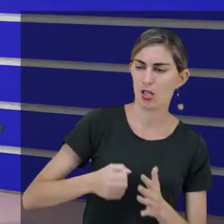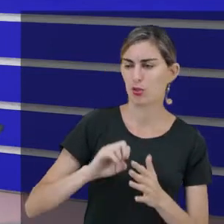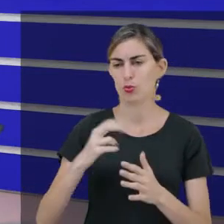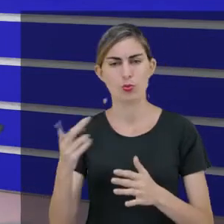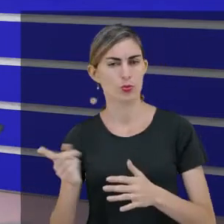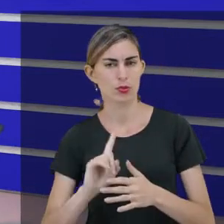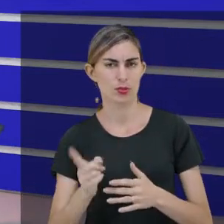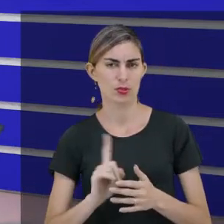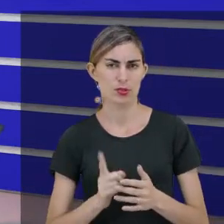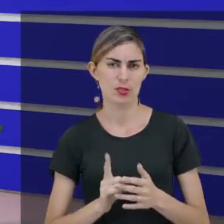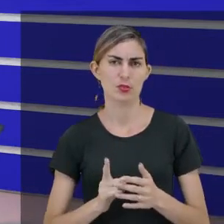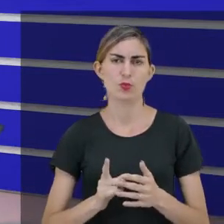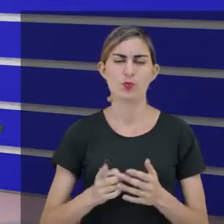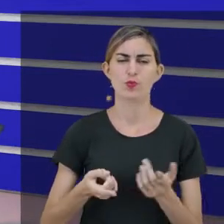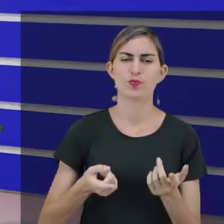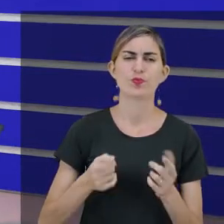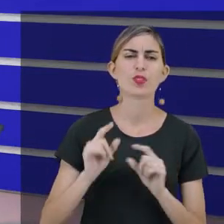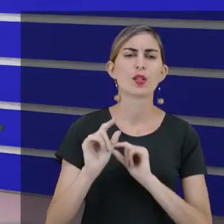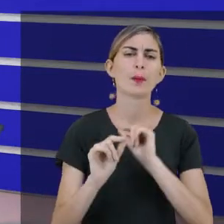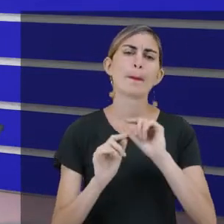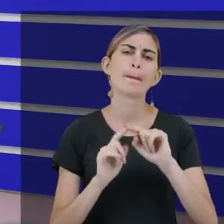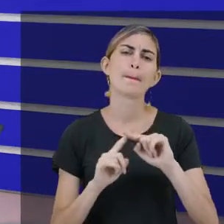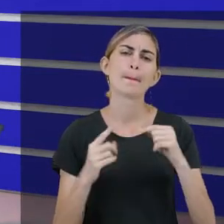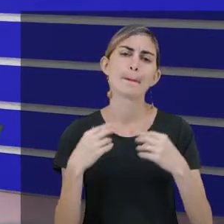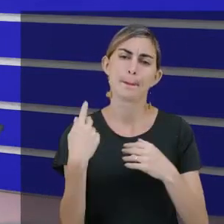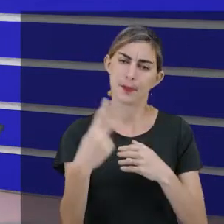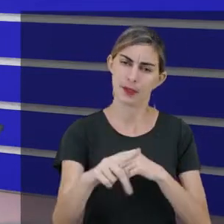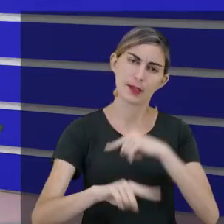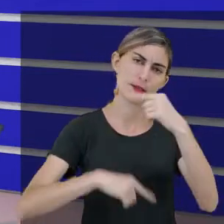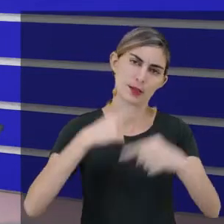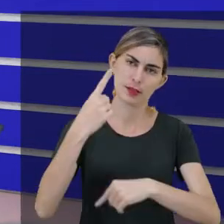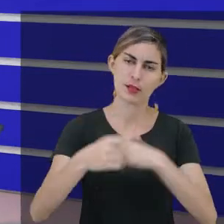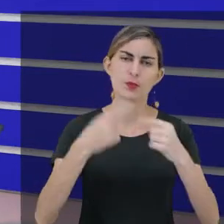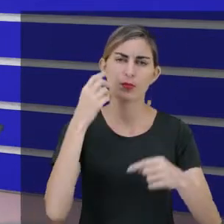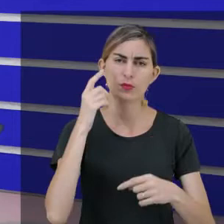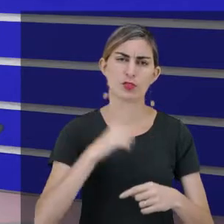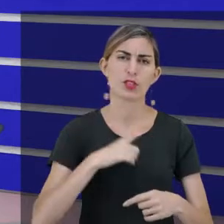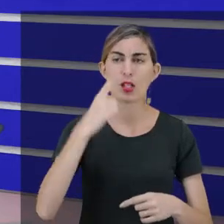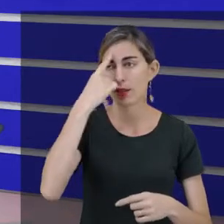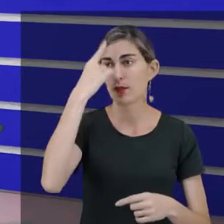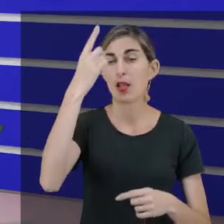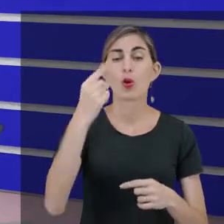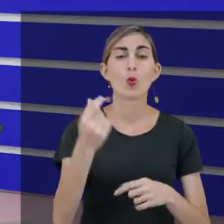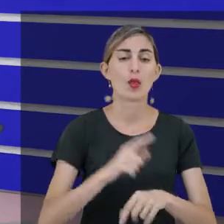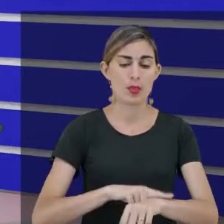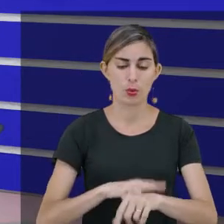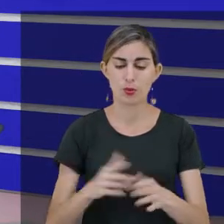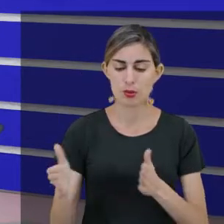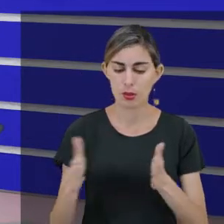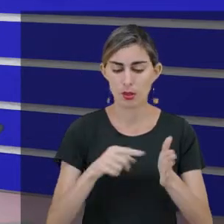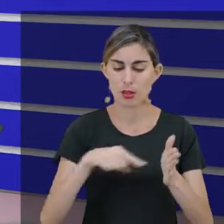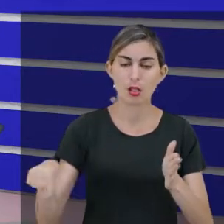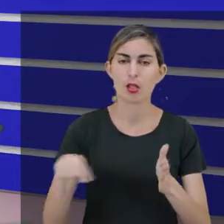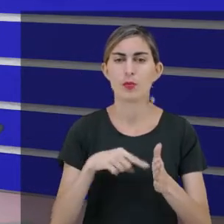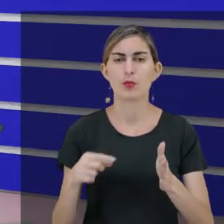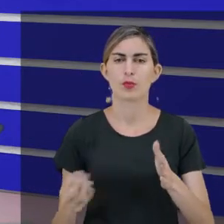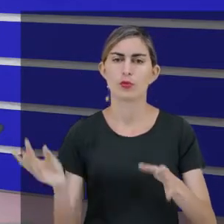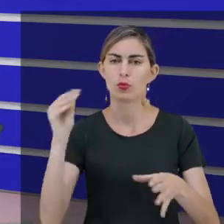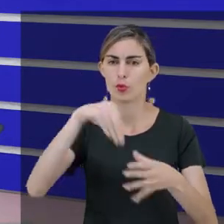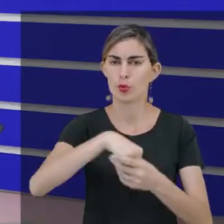os passos de não conforme, né, para depois você ter uma ideia de quanto tempo você vai conseguir